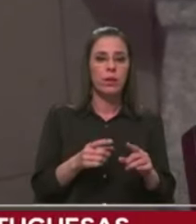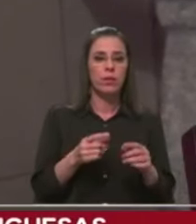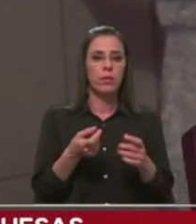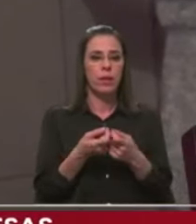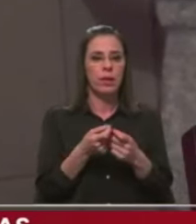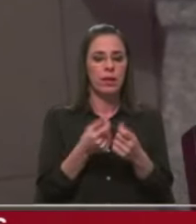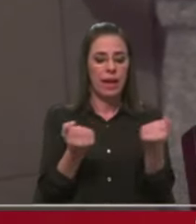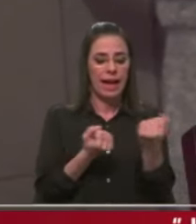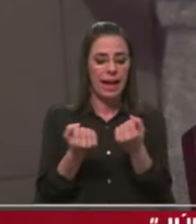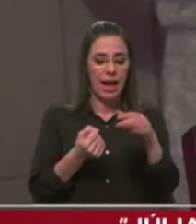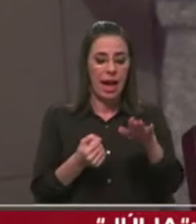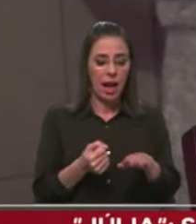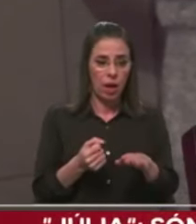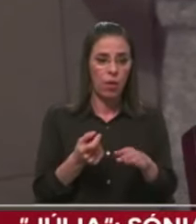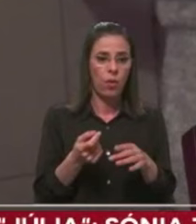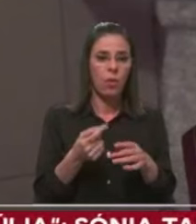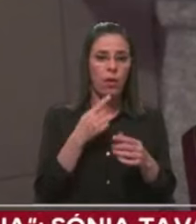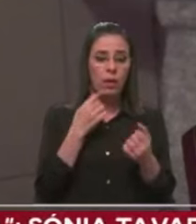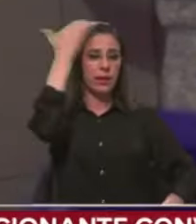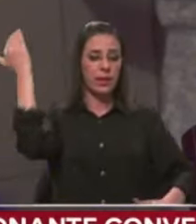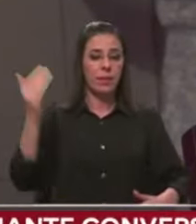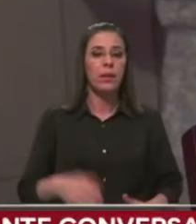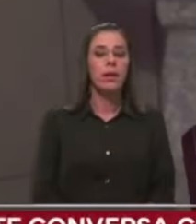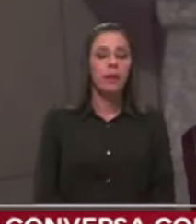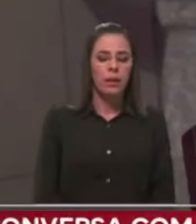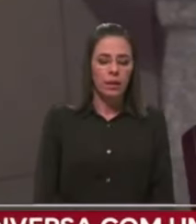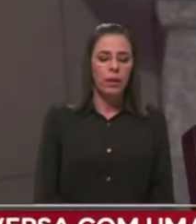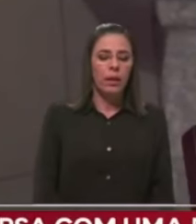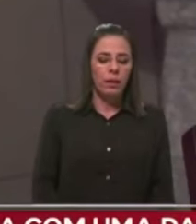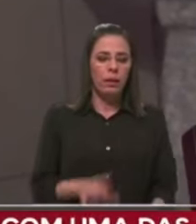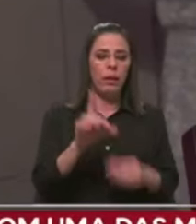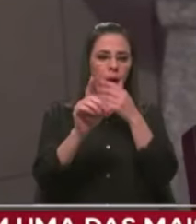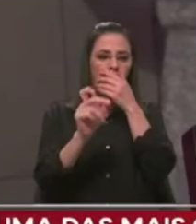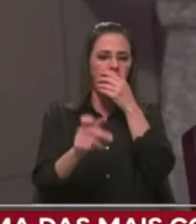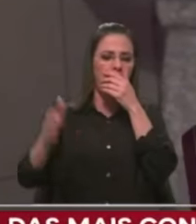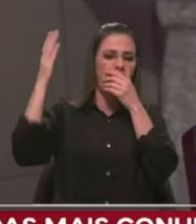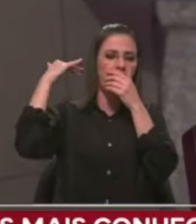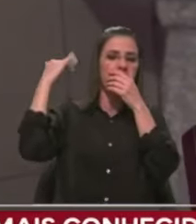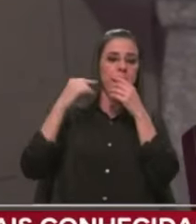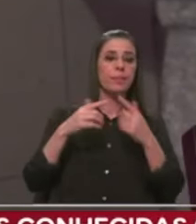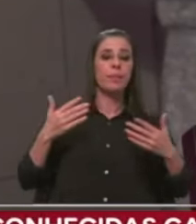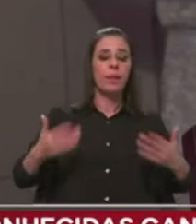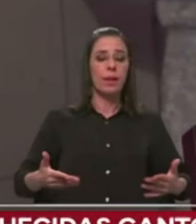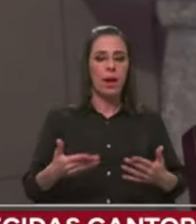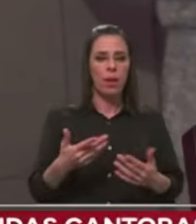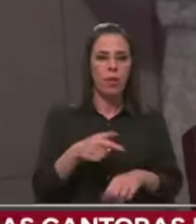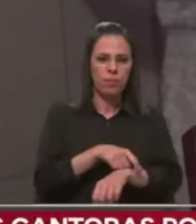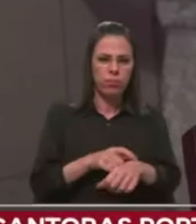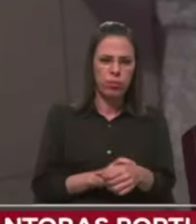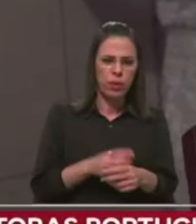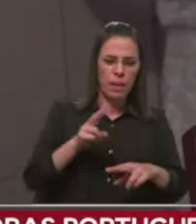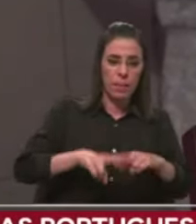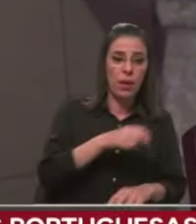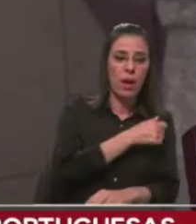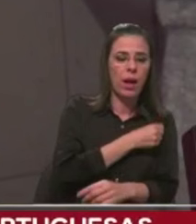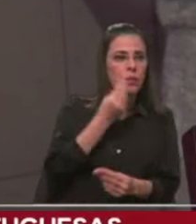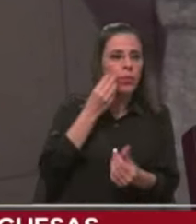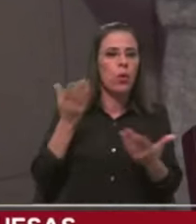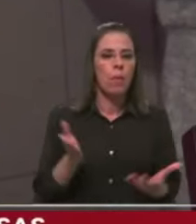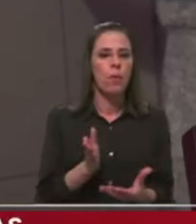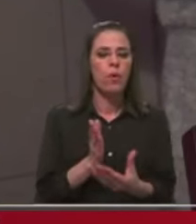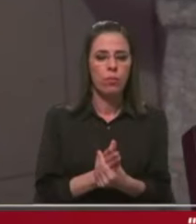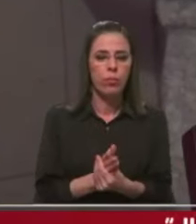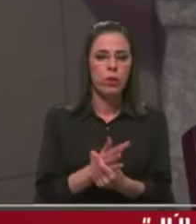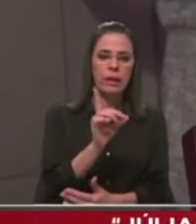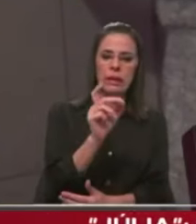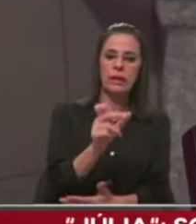cemitério num carro para leses atravessar o carro isso foi há 6 anos e agora uma pulseira eletrónica ou seja como é que ficou o processo ao